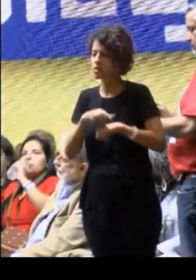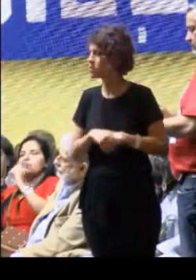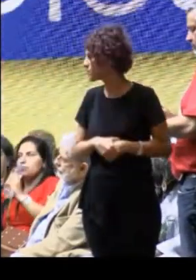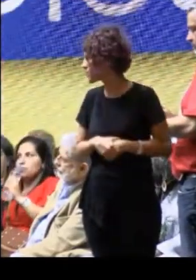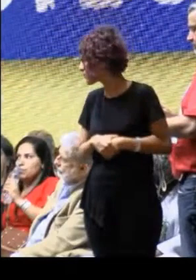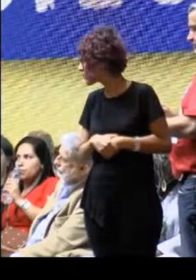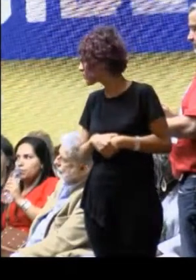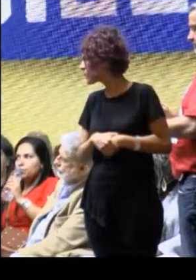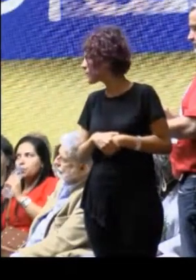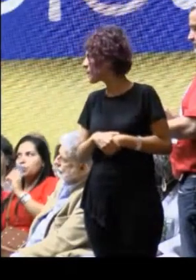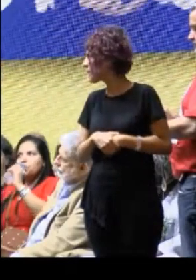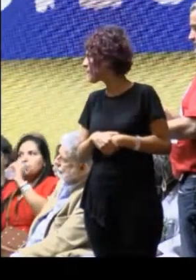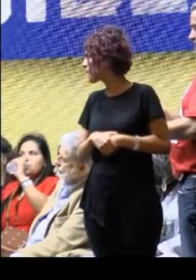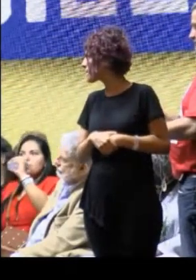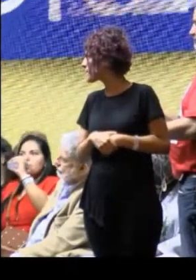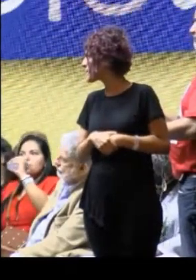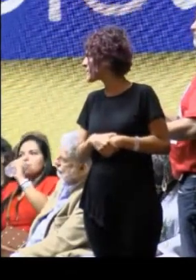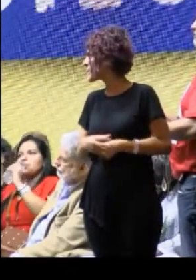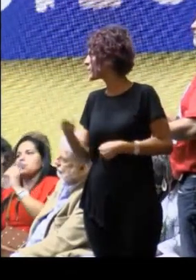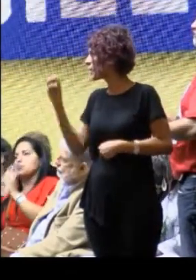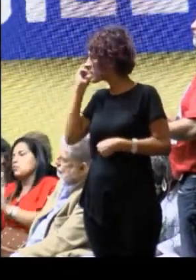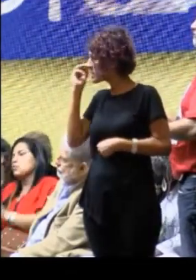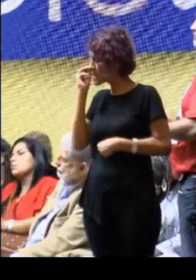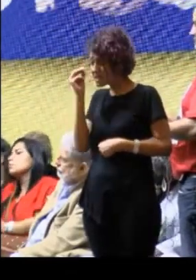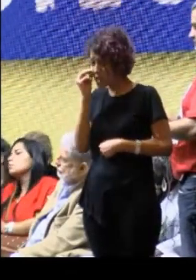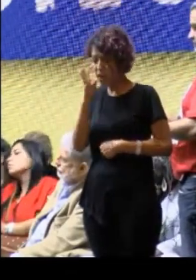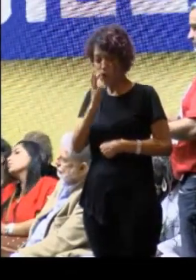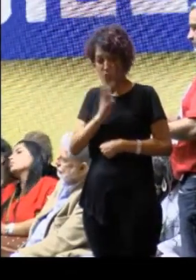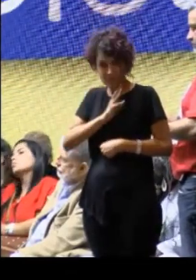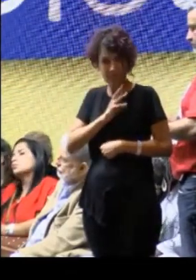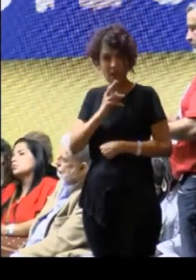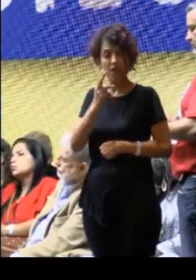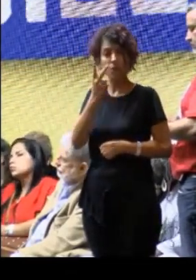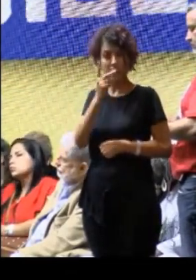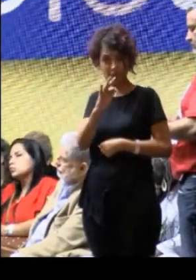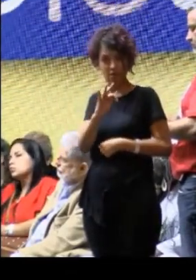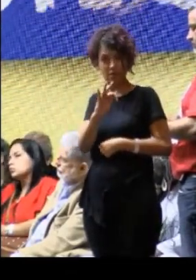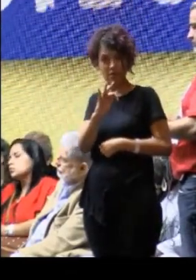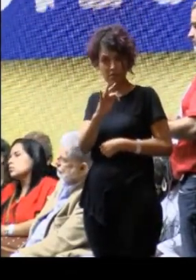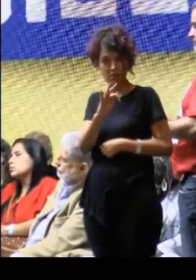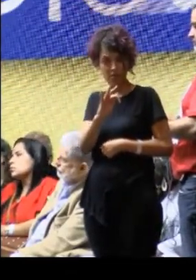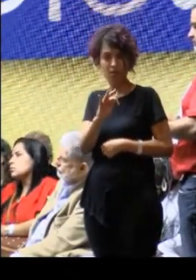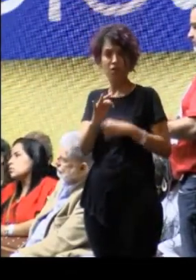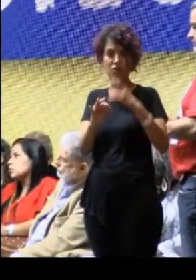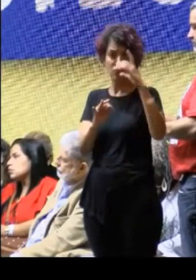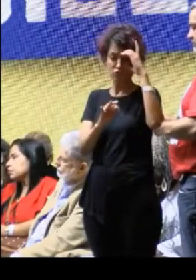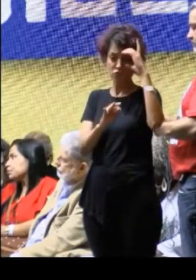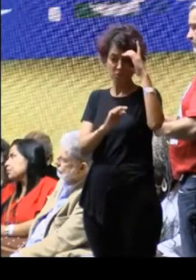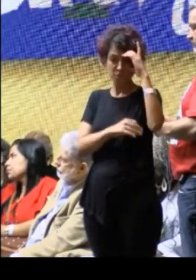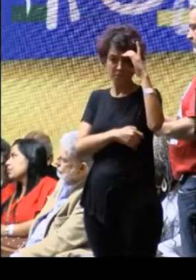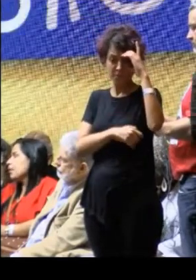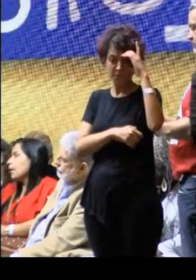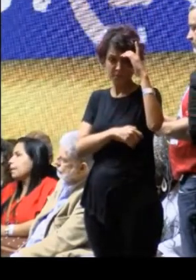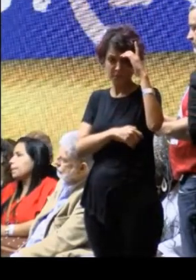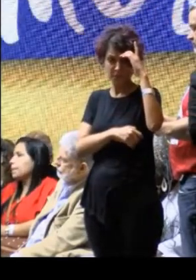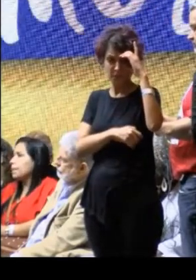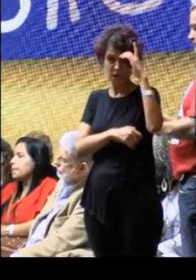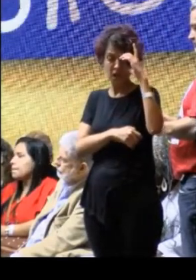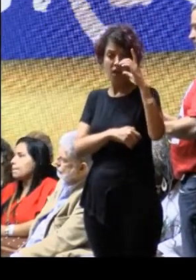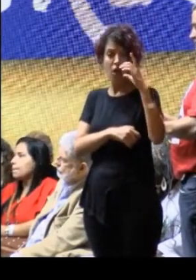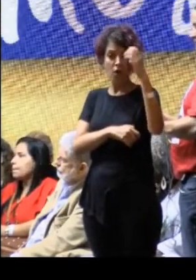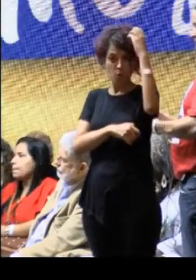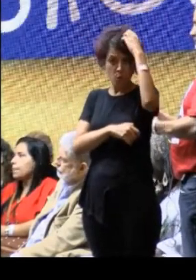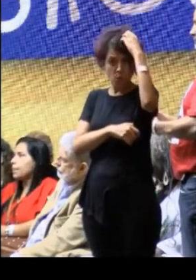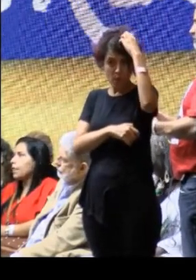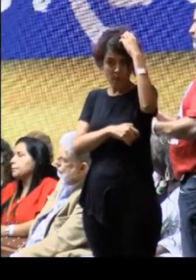Tentaram condenar o PT e estão me processando, e a Dilma também, pelo investimento que